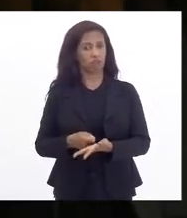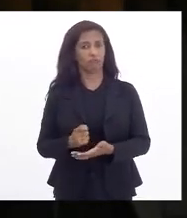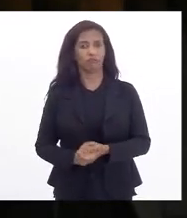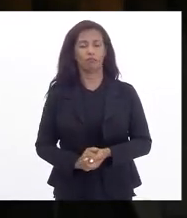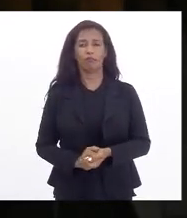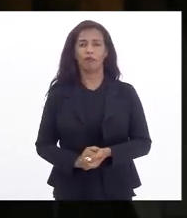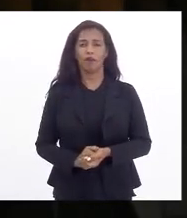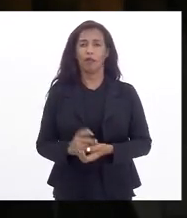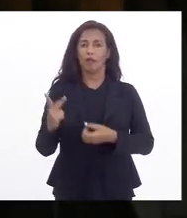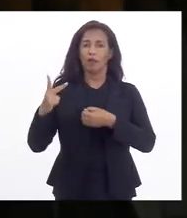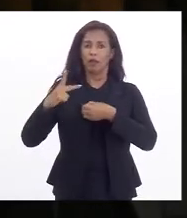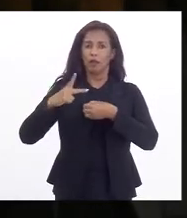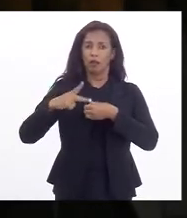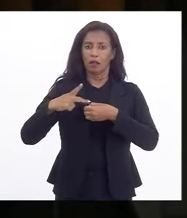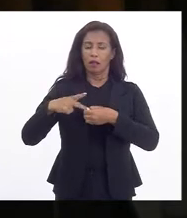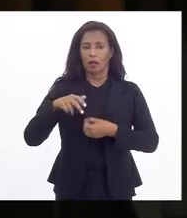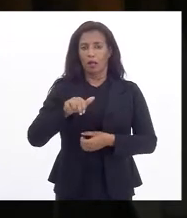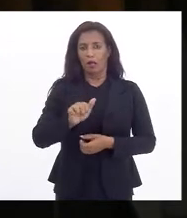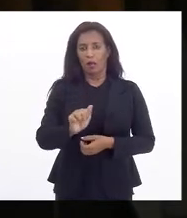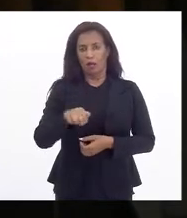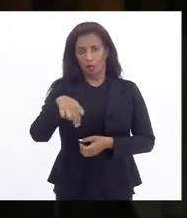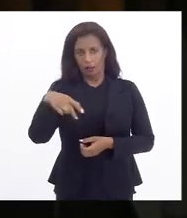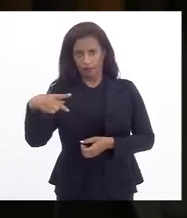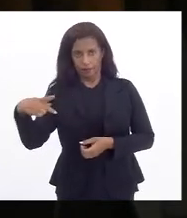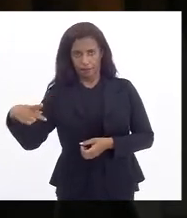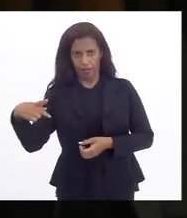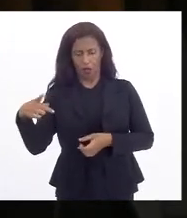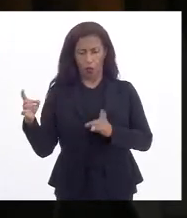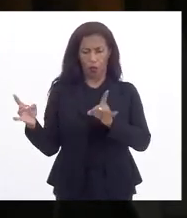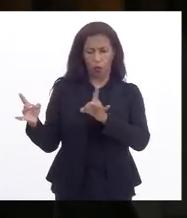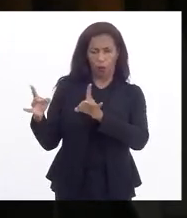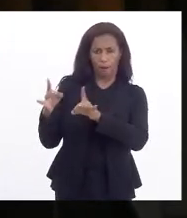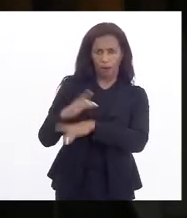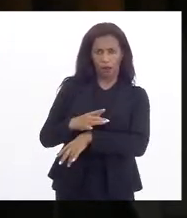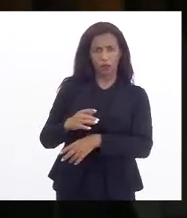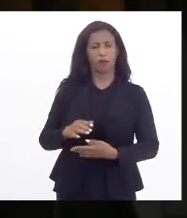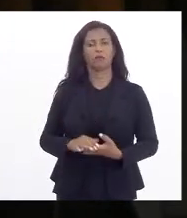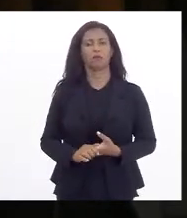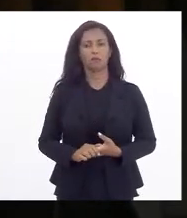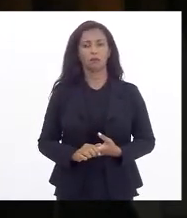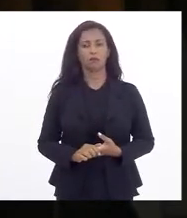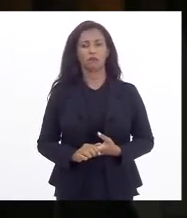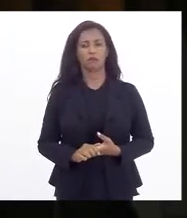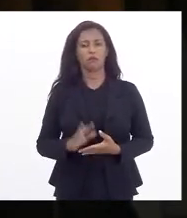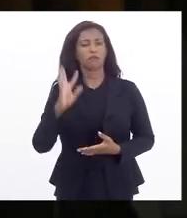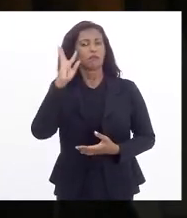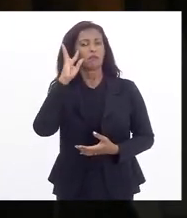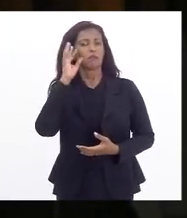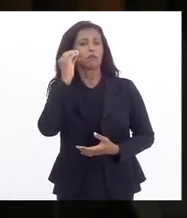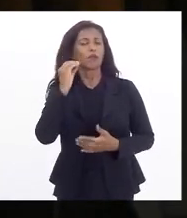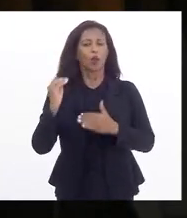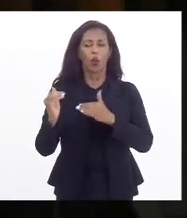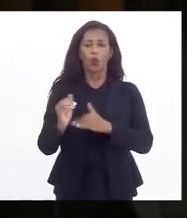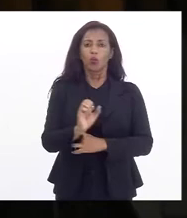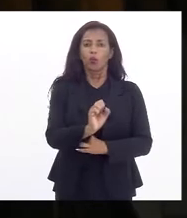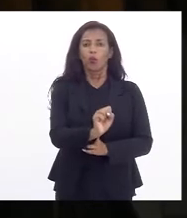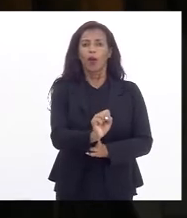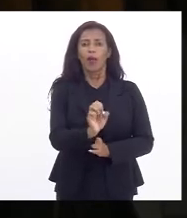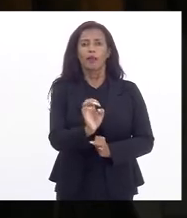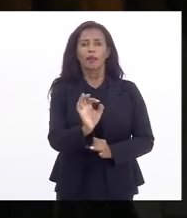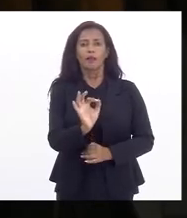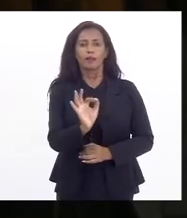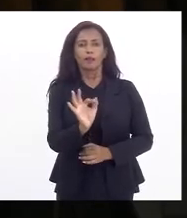o que a Petrobras a NP cumprissem a decisão do supremo tribunal